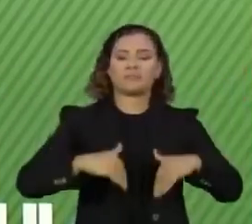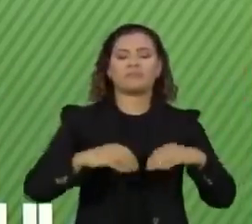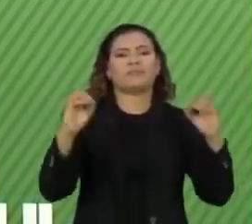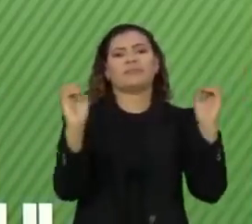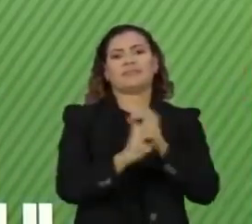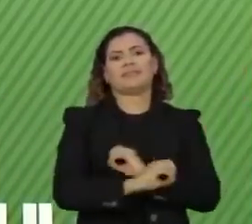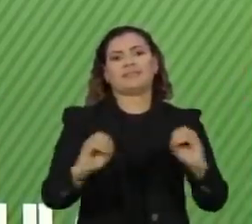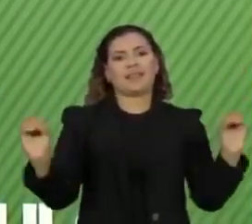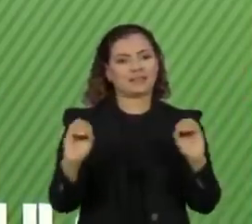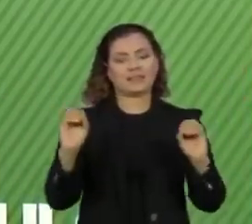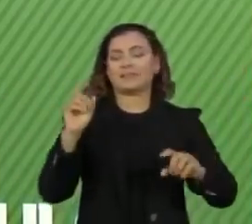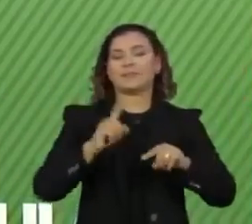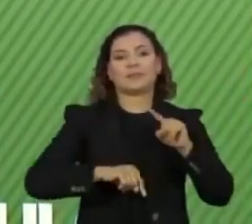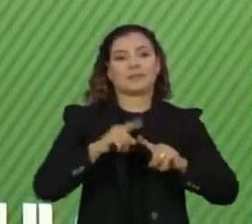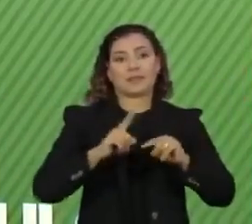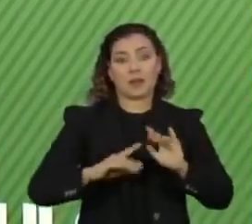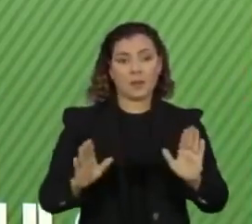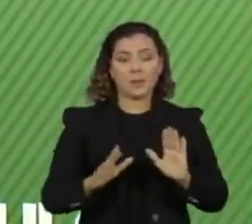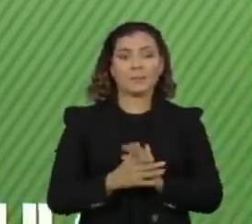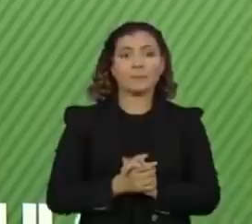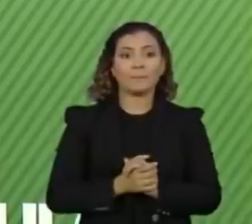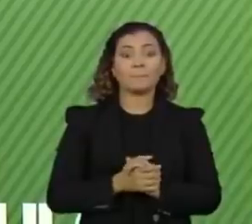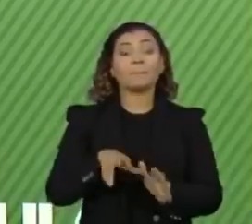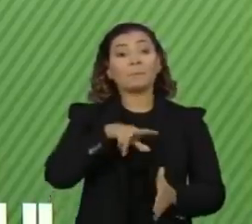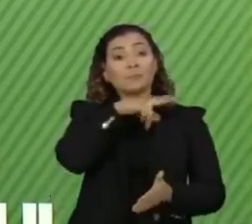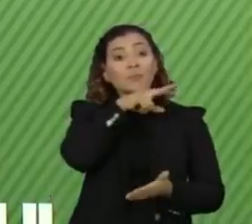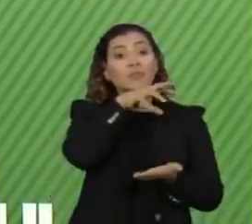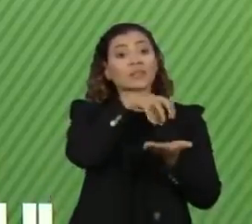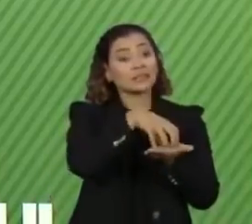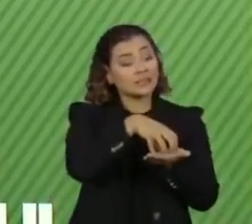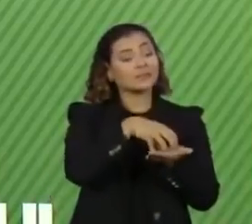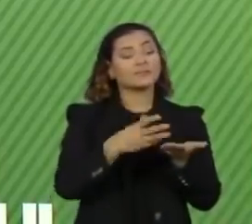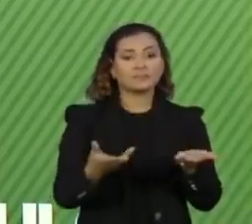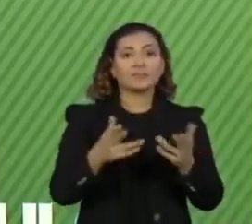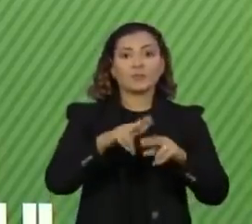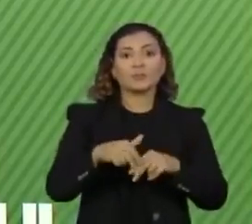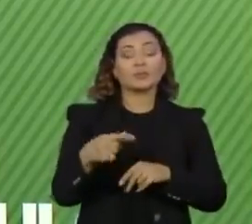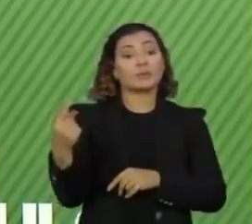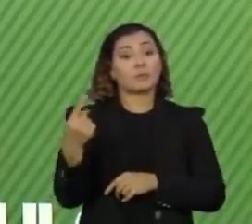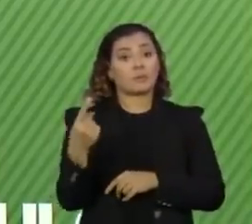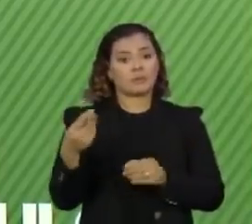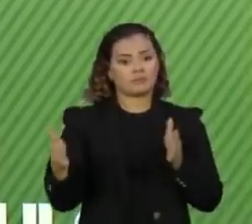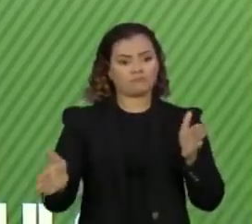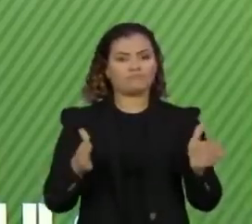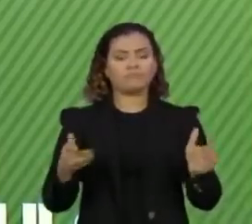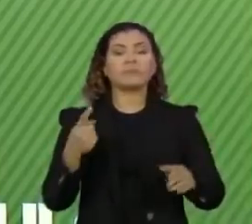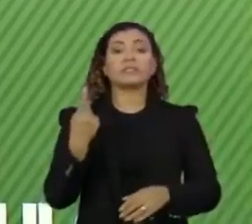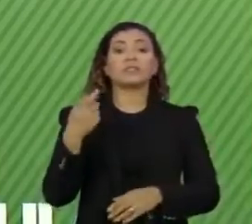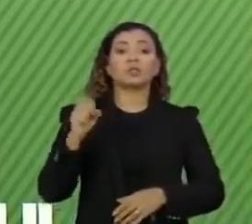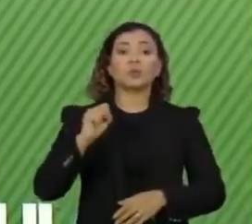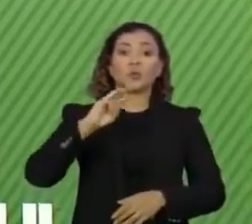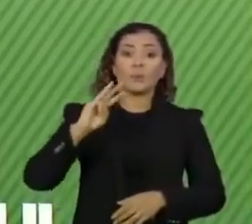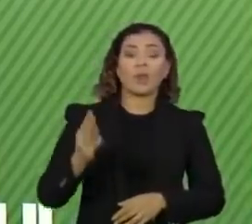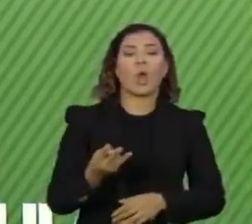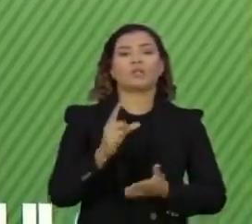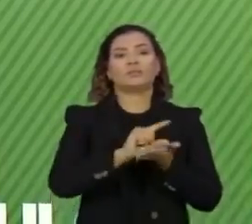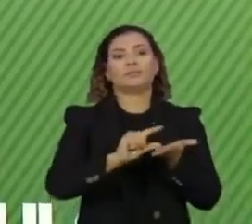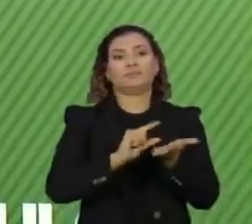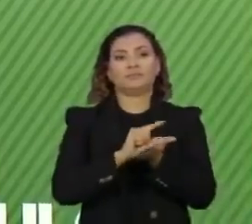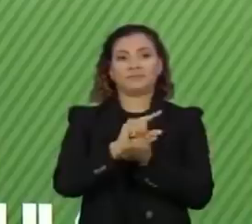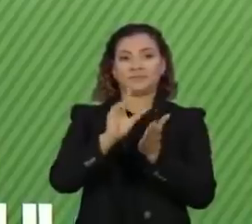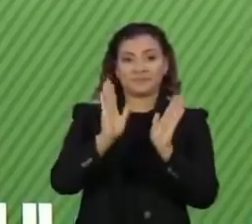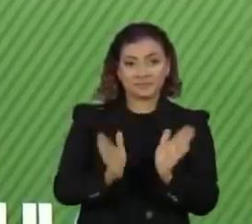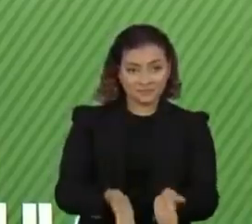matéria-prima do exterior. O Butantan, nesta primeira etapa, vai produzir 18 milhões de doses